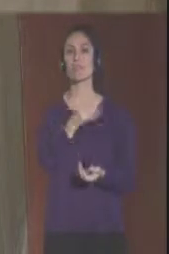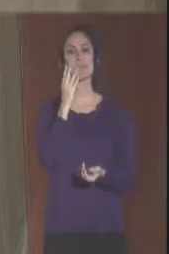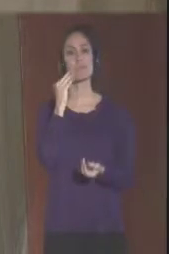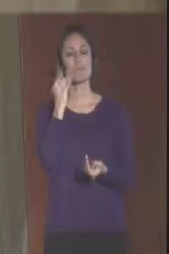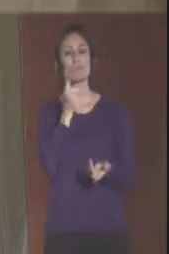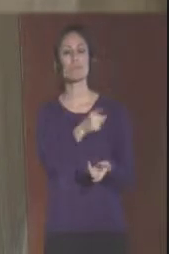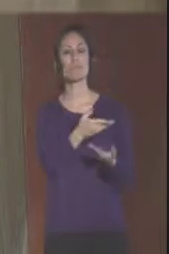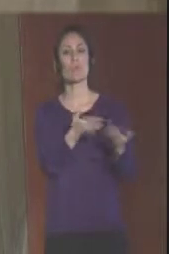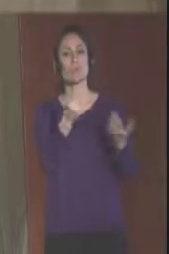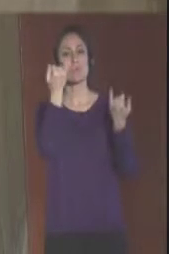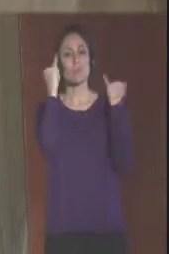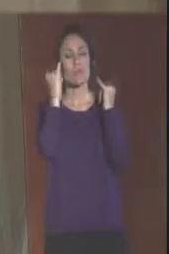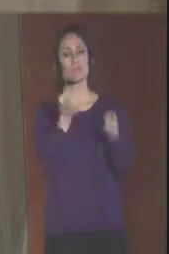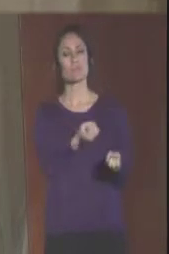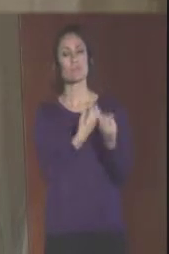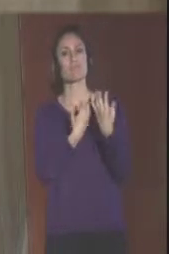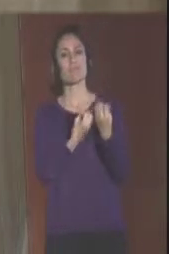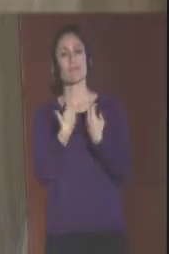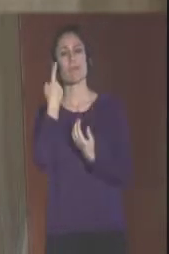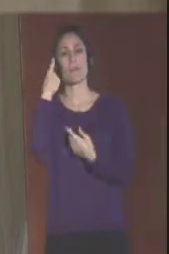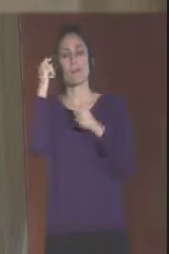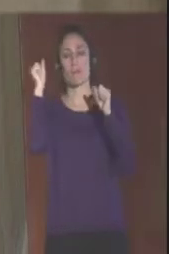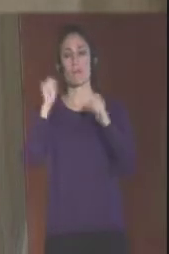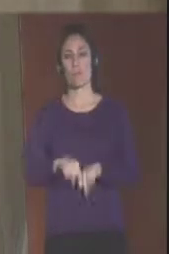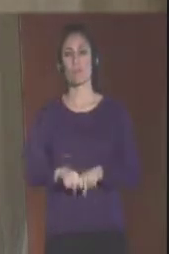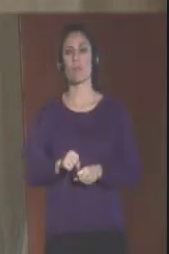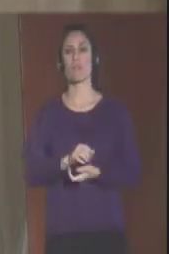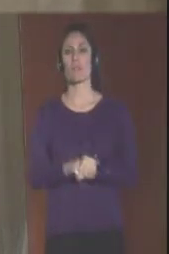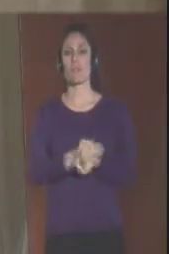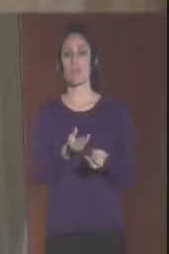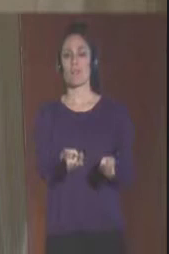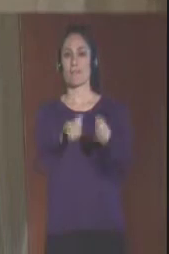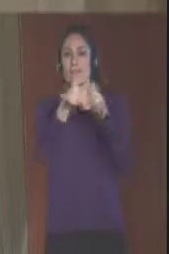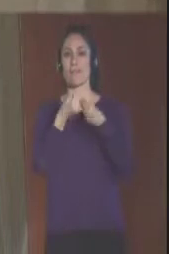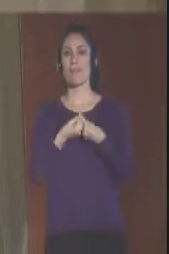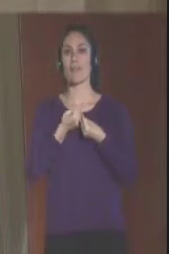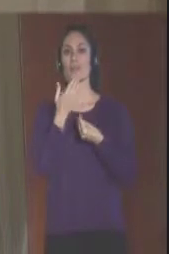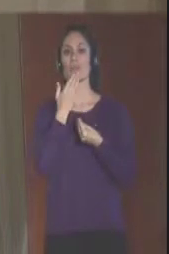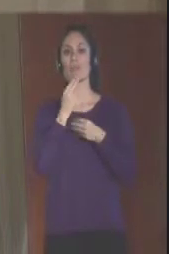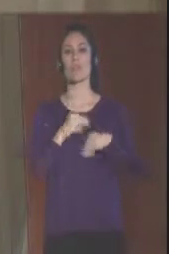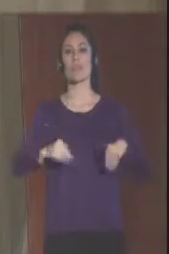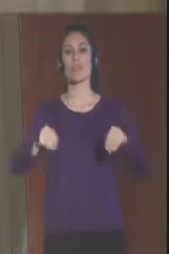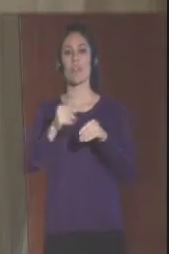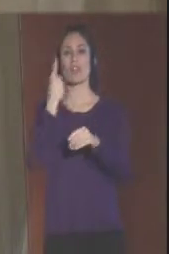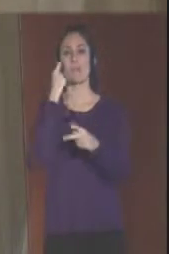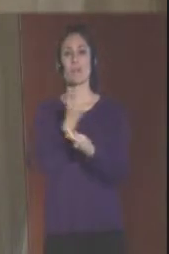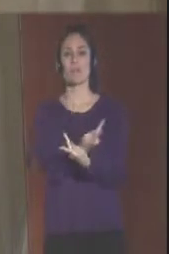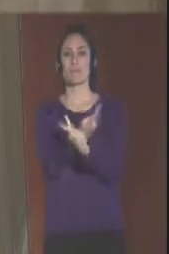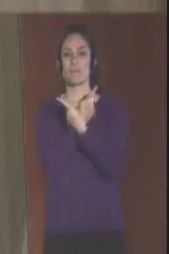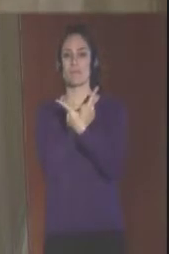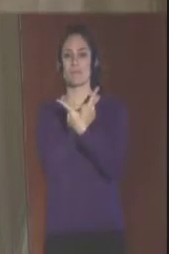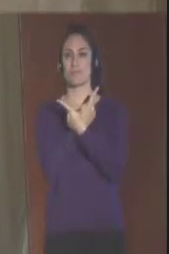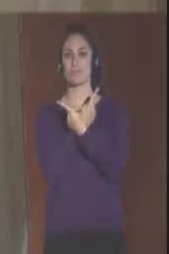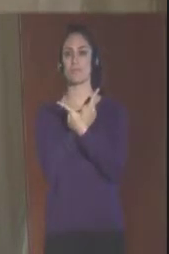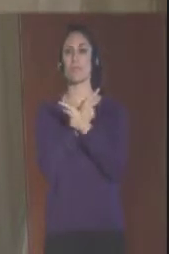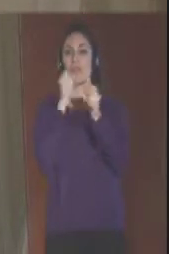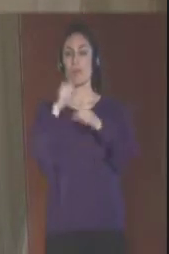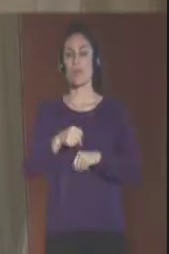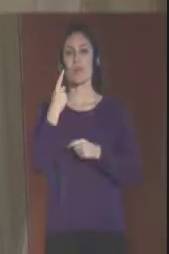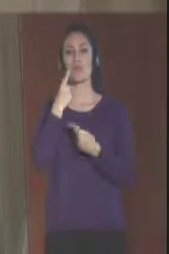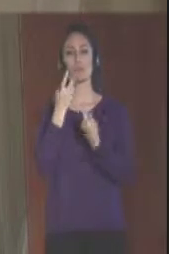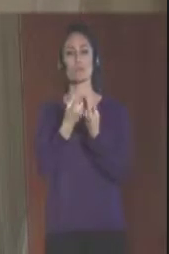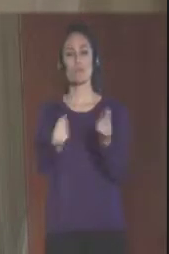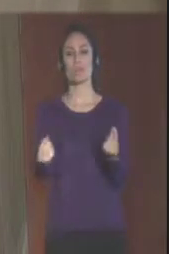poder trazer a prevenção e dar uma resposta mais rápida também em situações de emergência